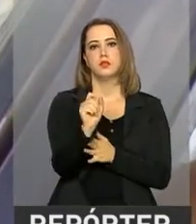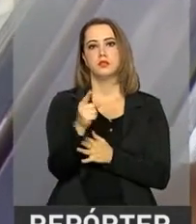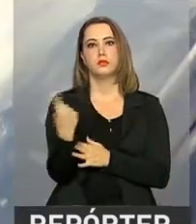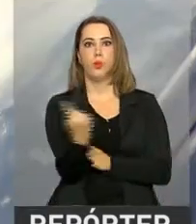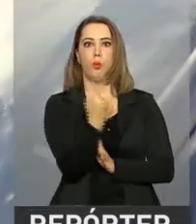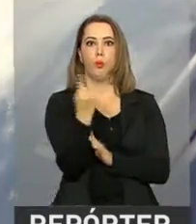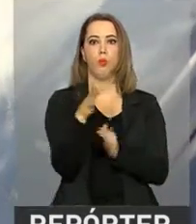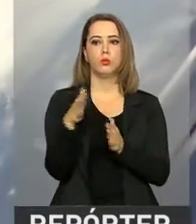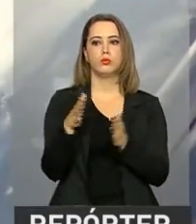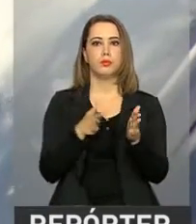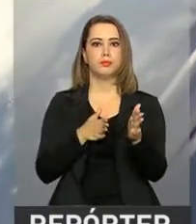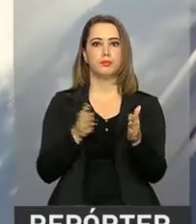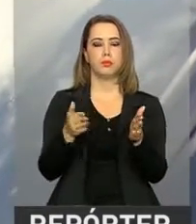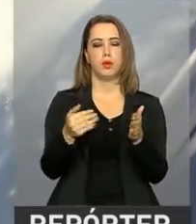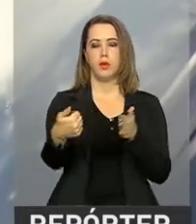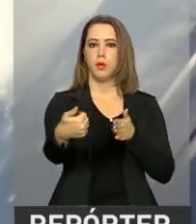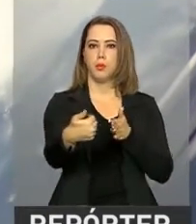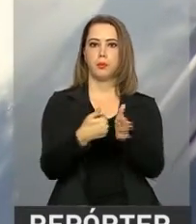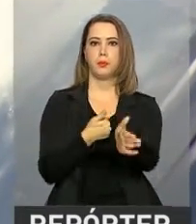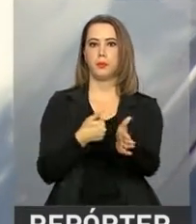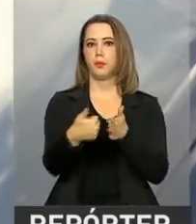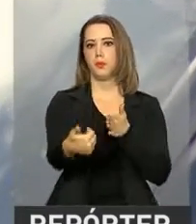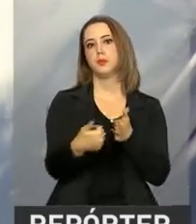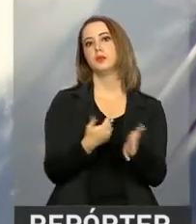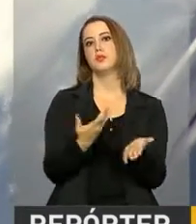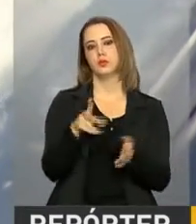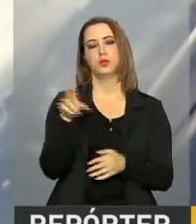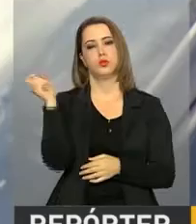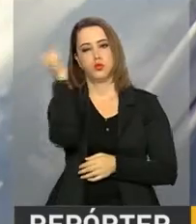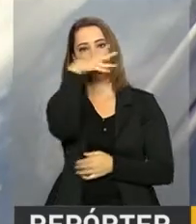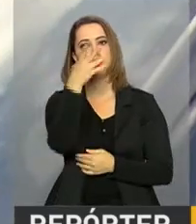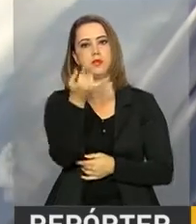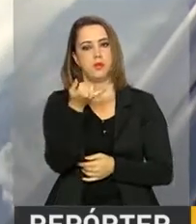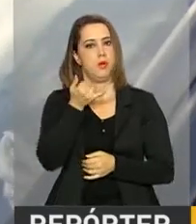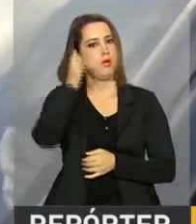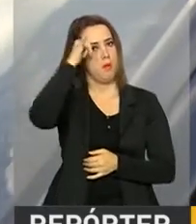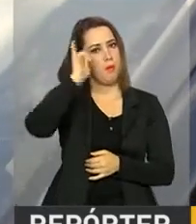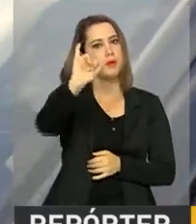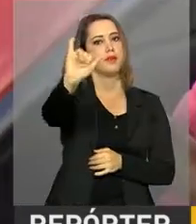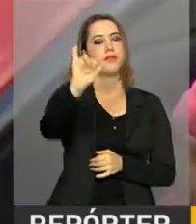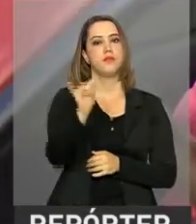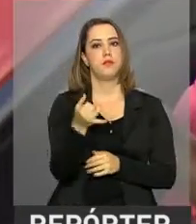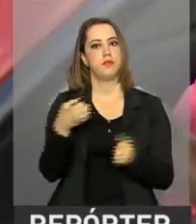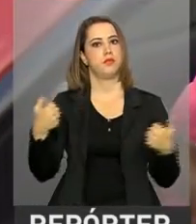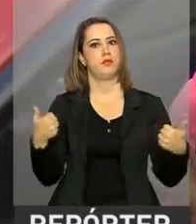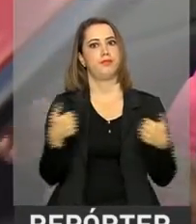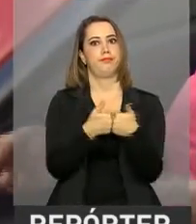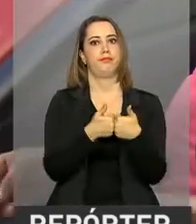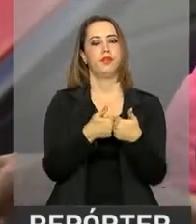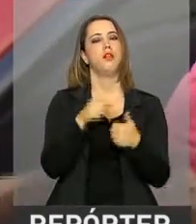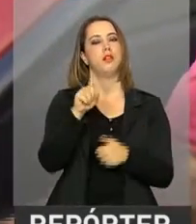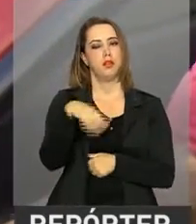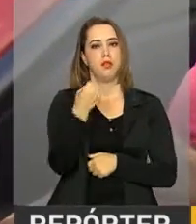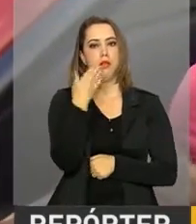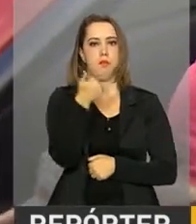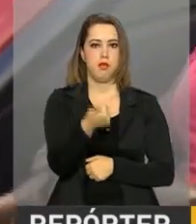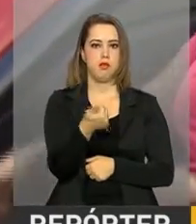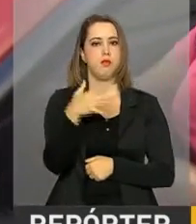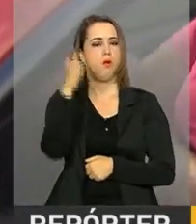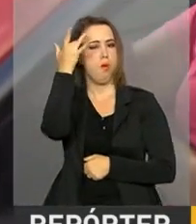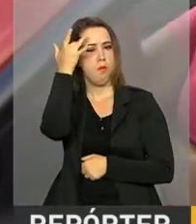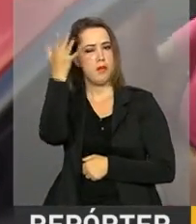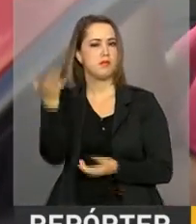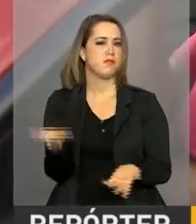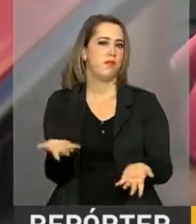única lei se for dessa forma chegar lá então se for pra evitar as idéias mas é uma ótima é mais fácil né vai